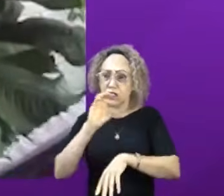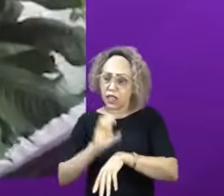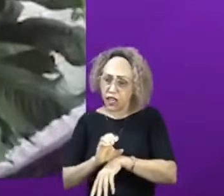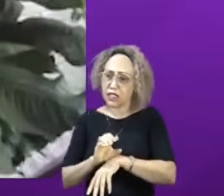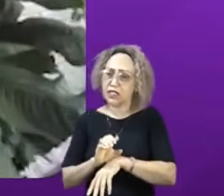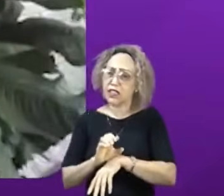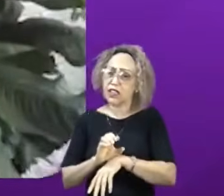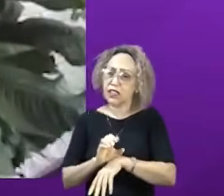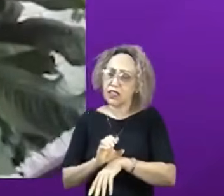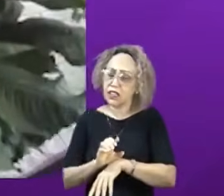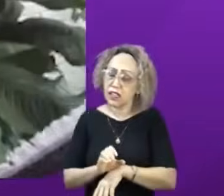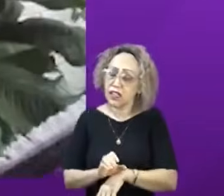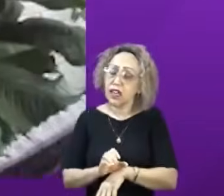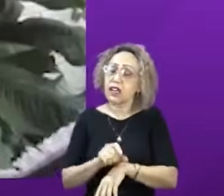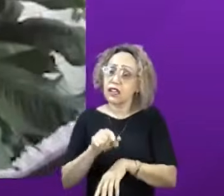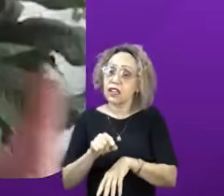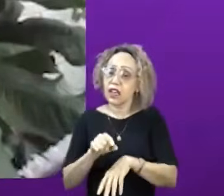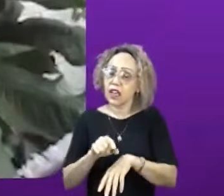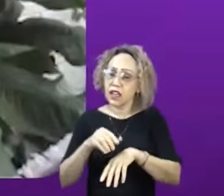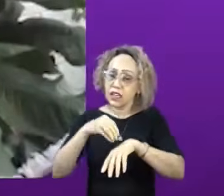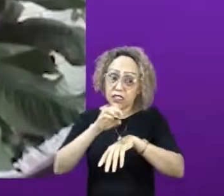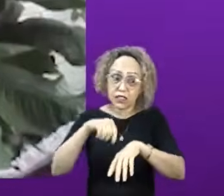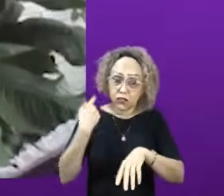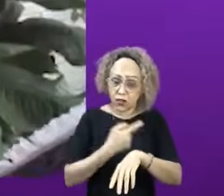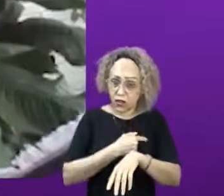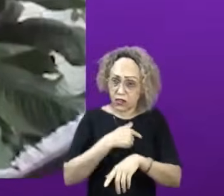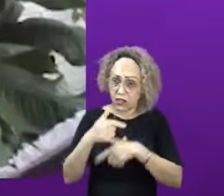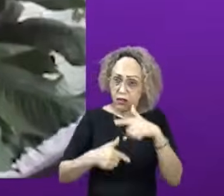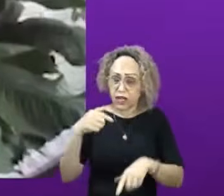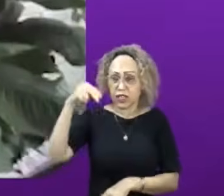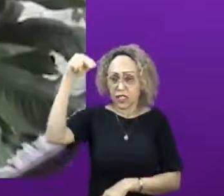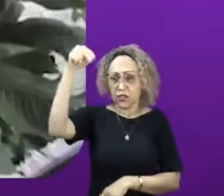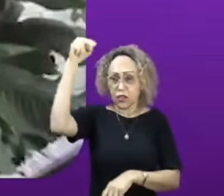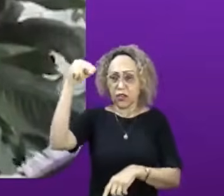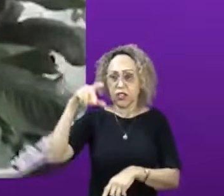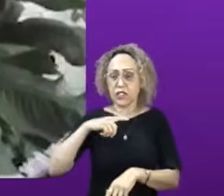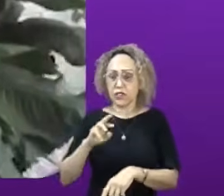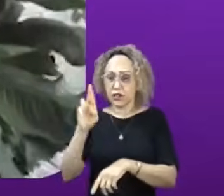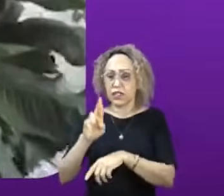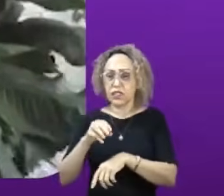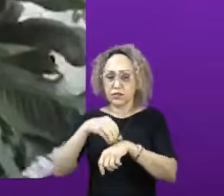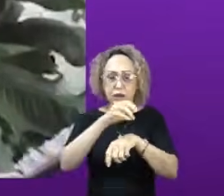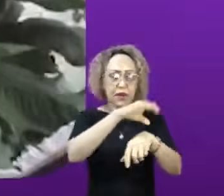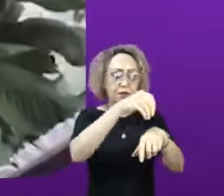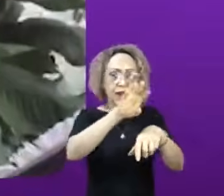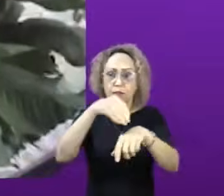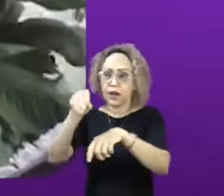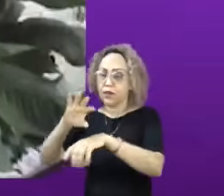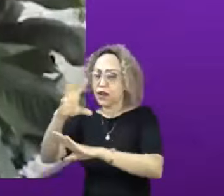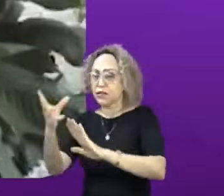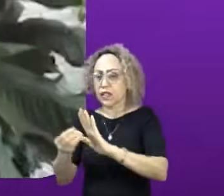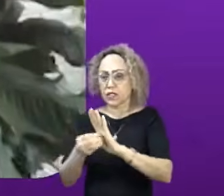circulação do que a gente produz aqui no Norte. Todos os estados do Norte têm um representante e aí circula por toda essa